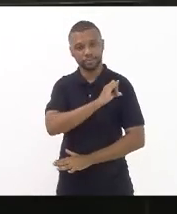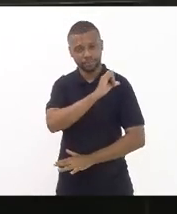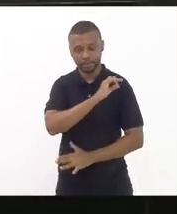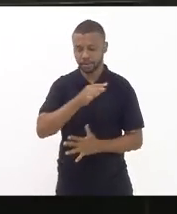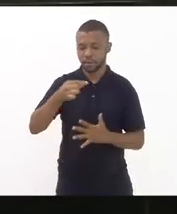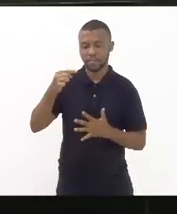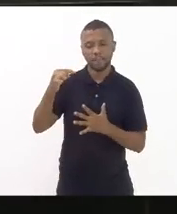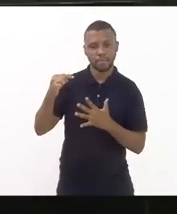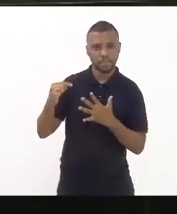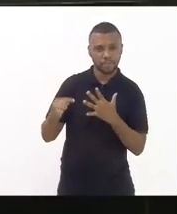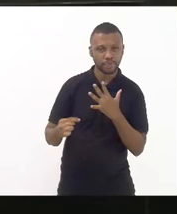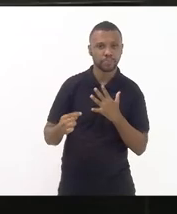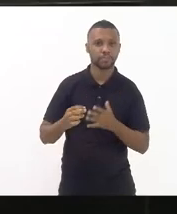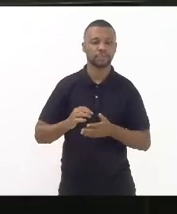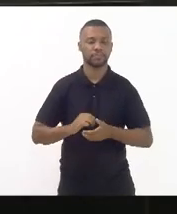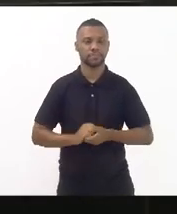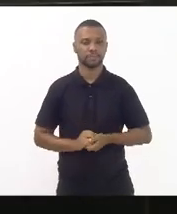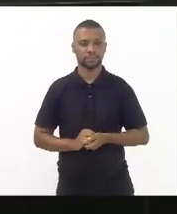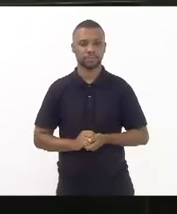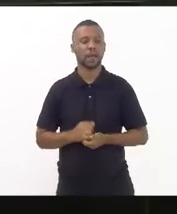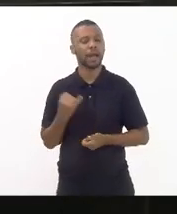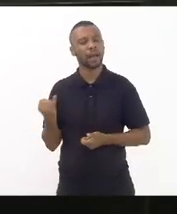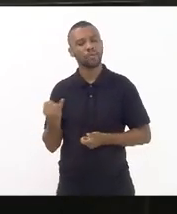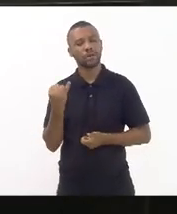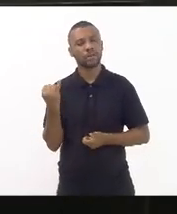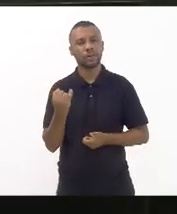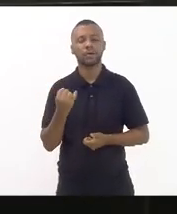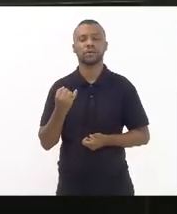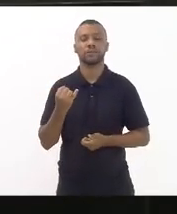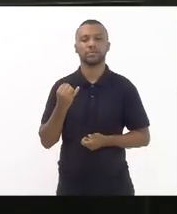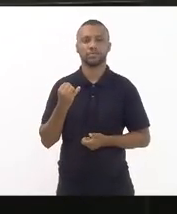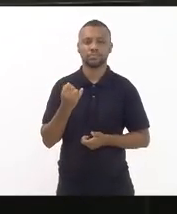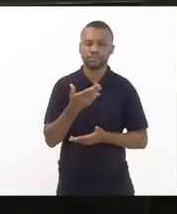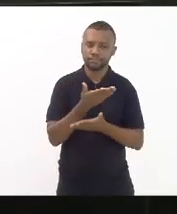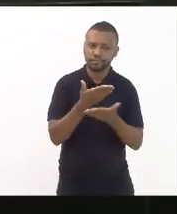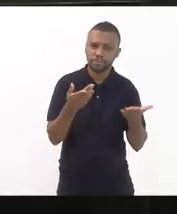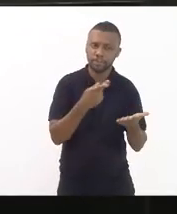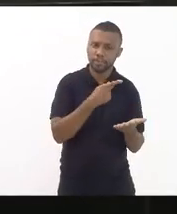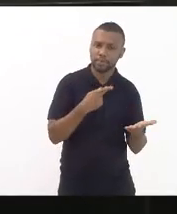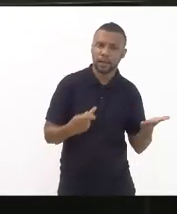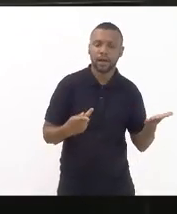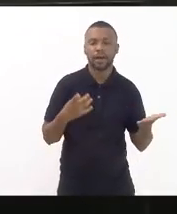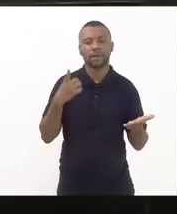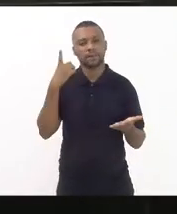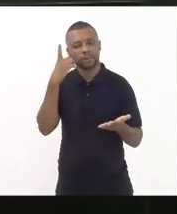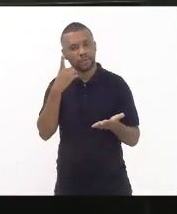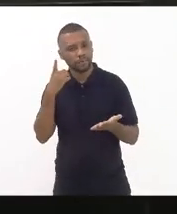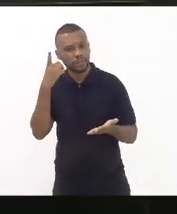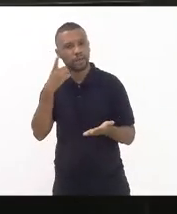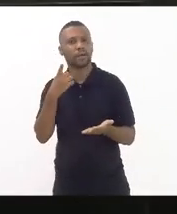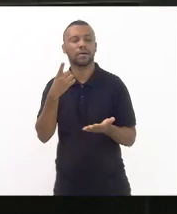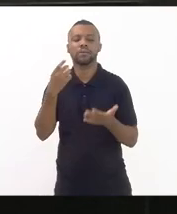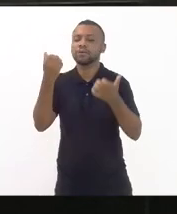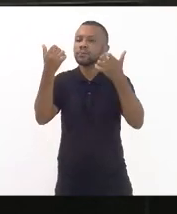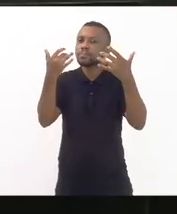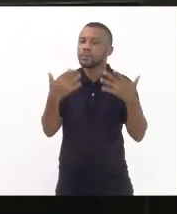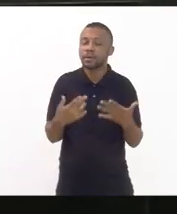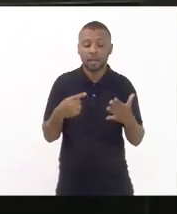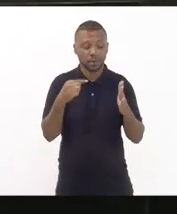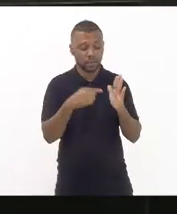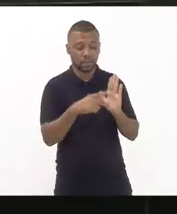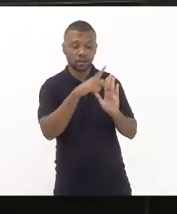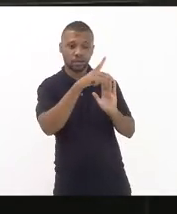outras providências. É importante, senhor presidente e senhoras deputadas, senhores deputados, dizer que esse